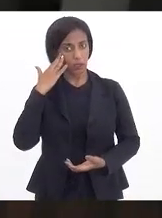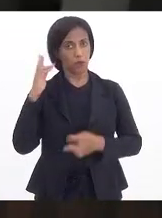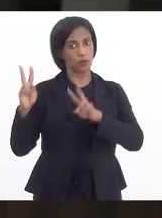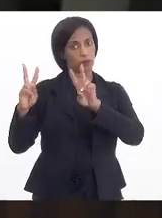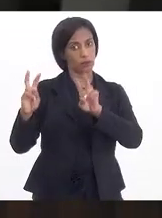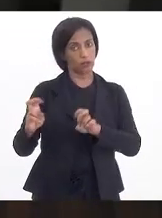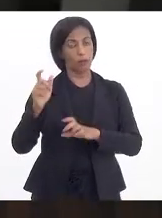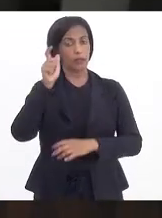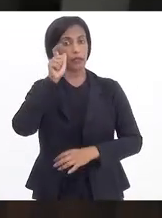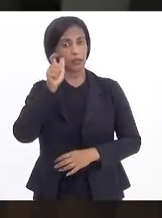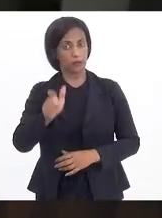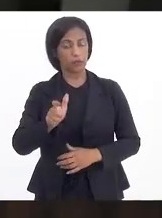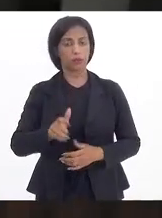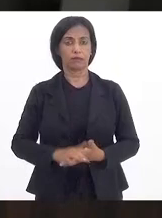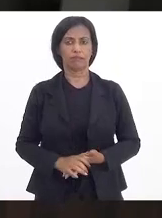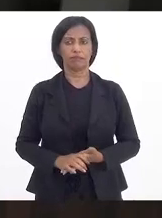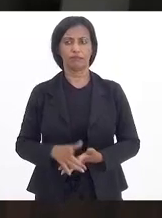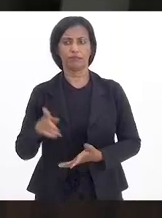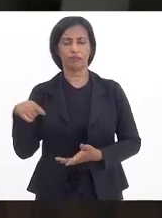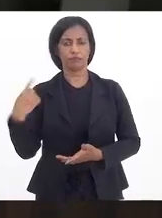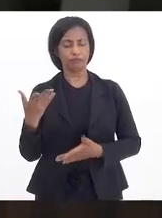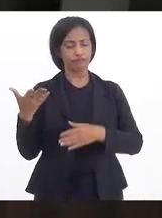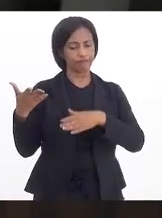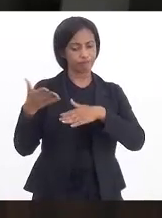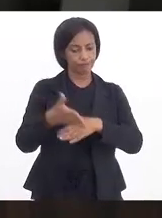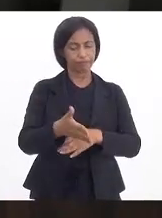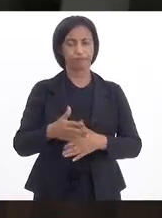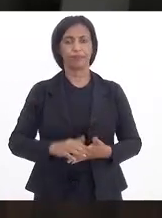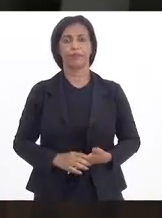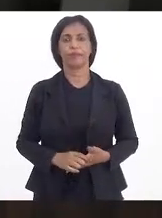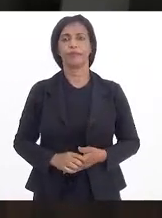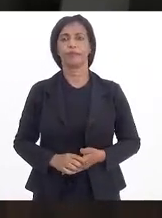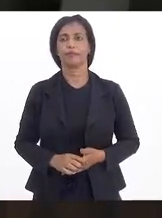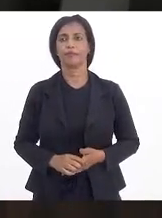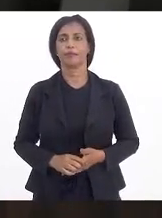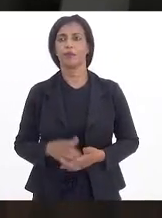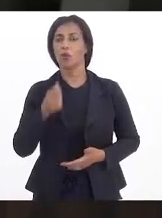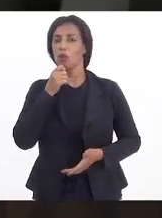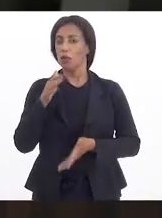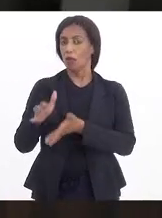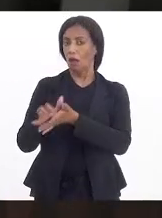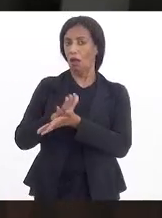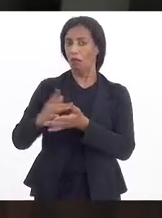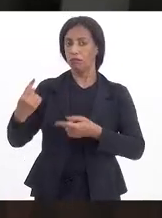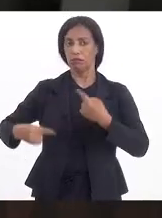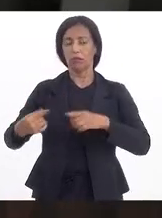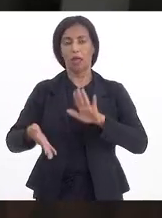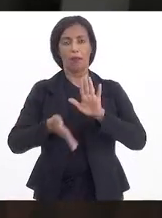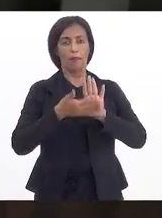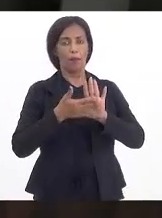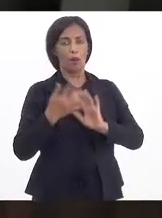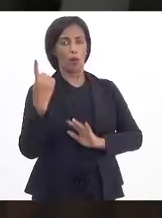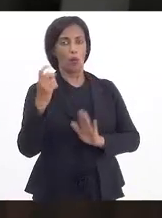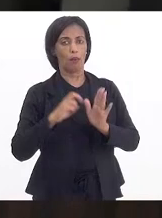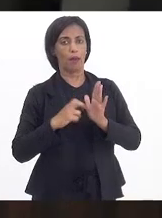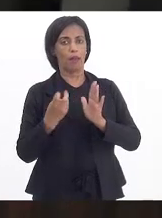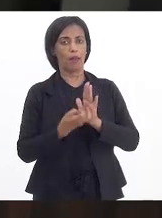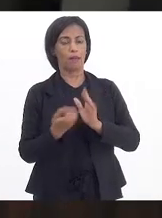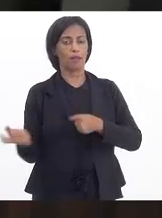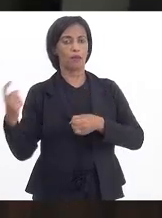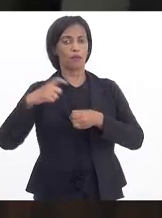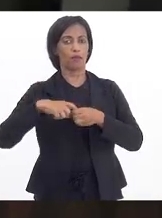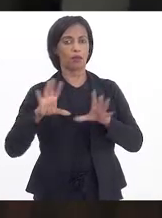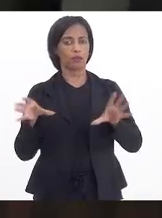matéria muito muito interessante a gente enfrenta lá então não havendo de querer discutir a presente proposta recebeu uma Emenda e